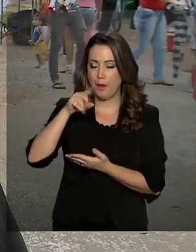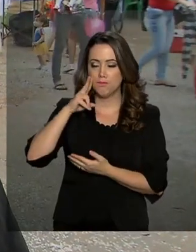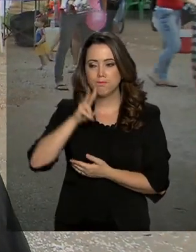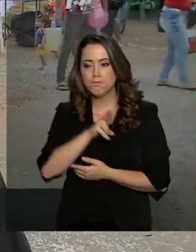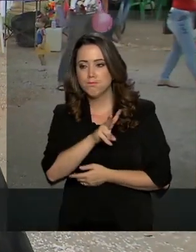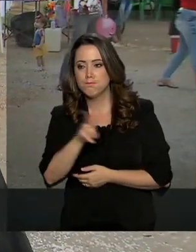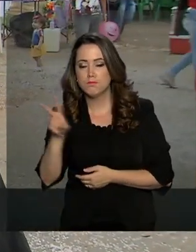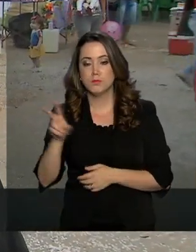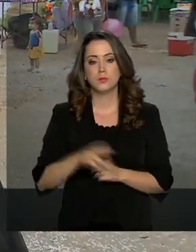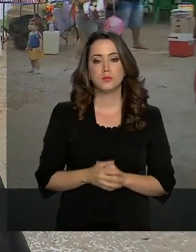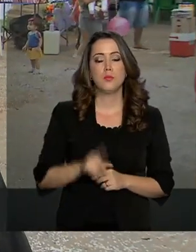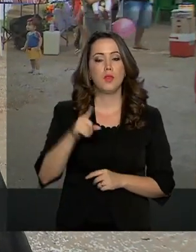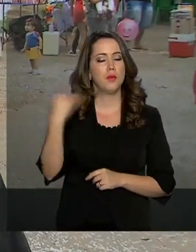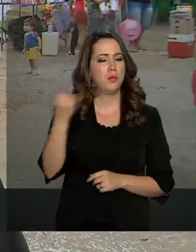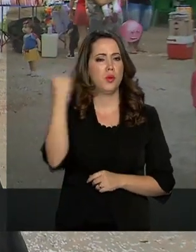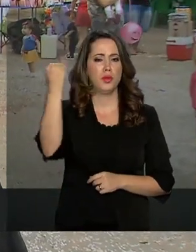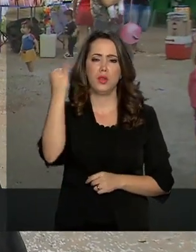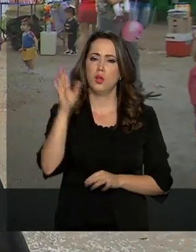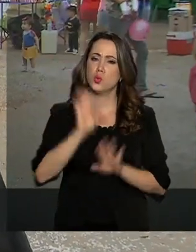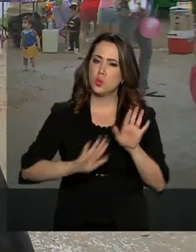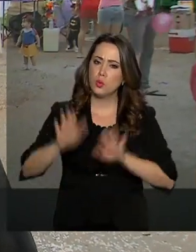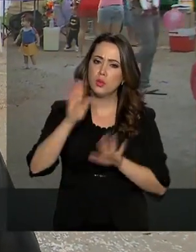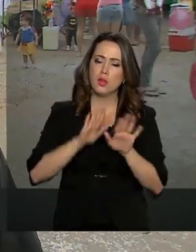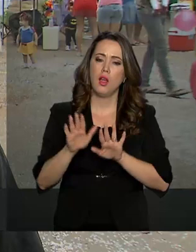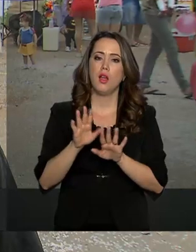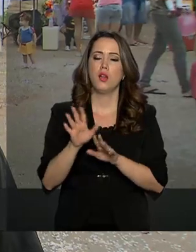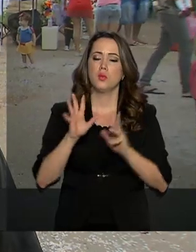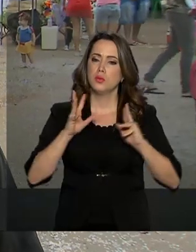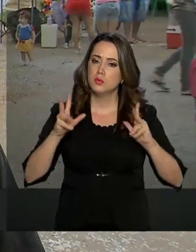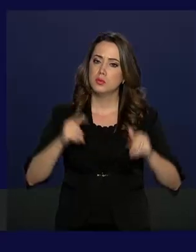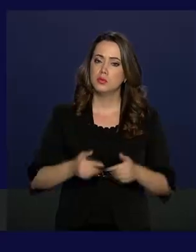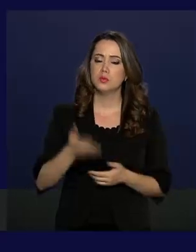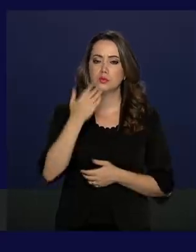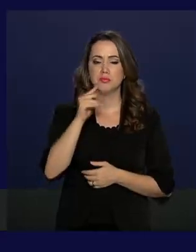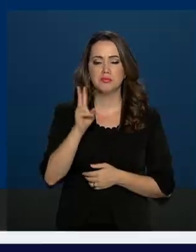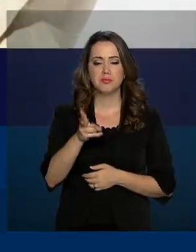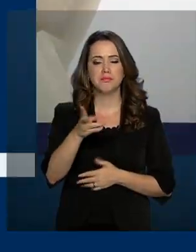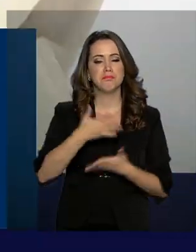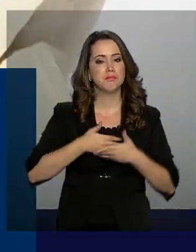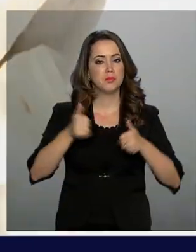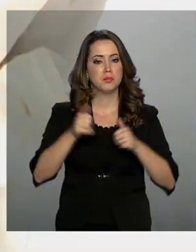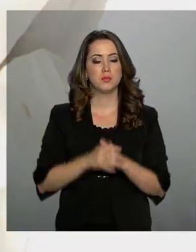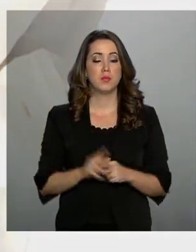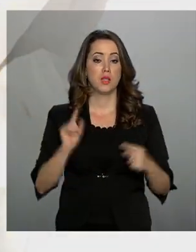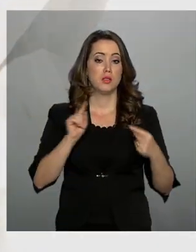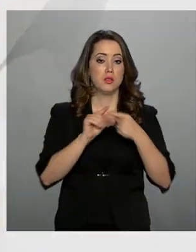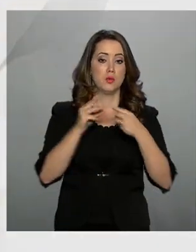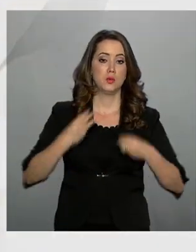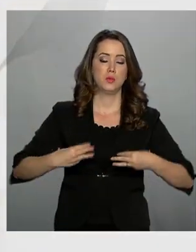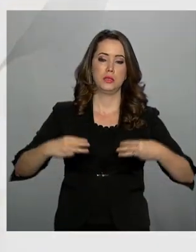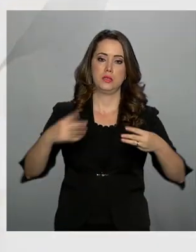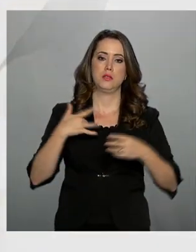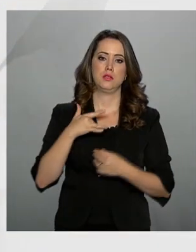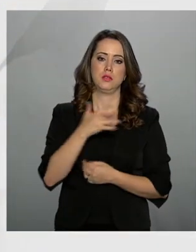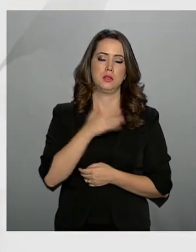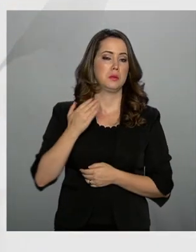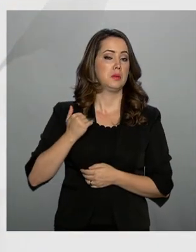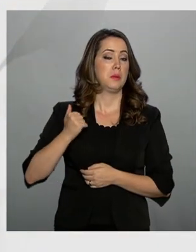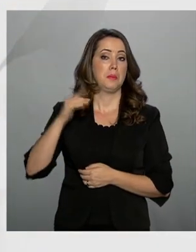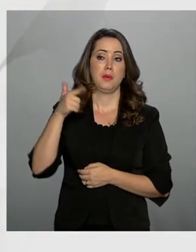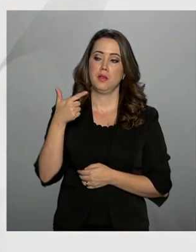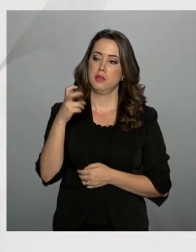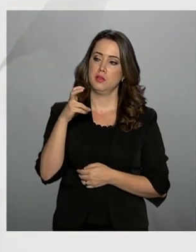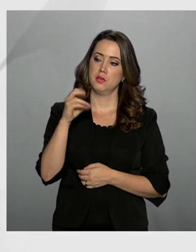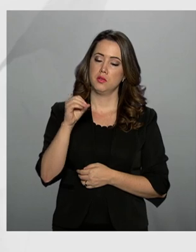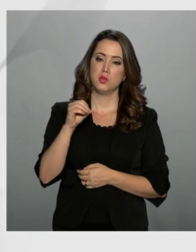ter esse cuidado com a higiene dos alimentos, né? Afinal de contas, a gente traz a família e quer sempre o melhor. De acordo com o Ministério da Saúde, existem mais de